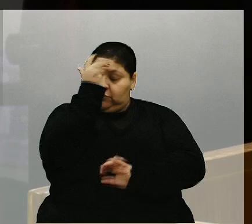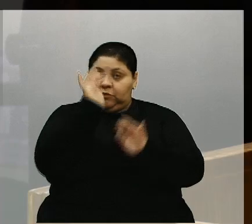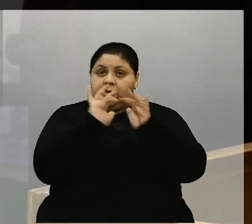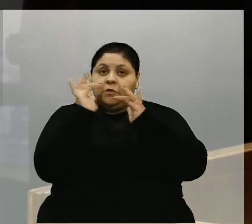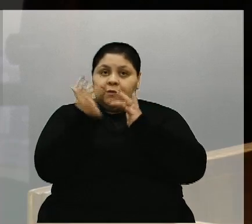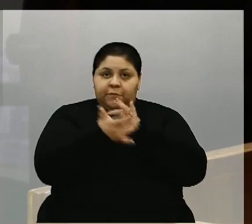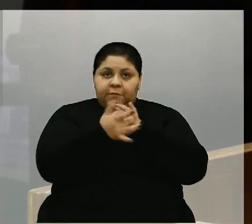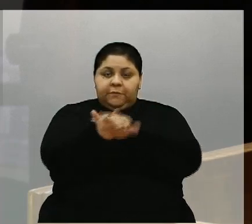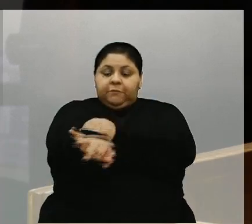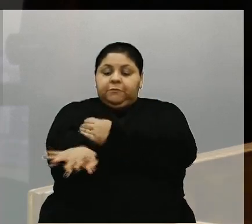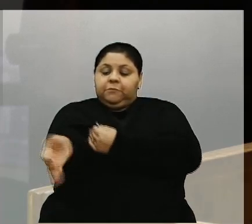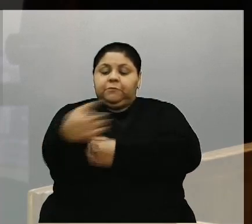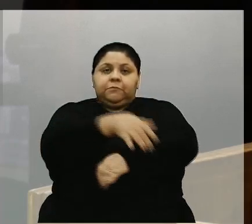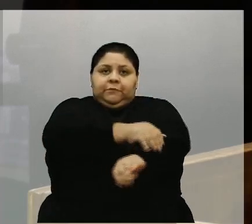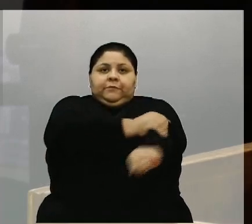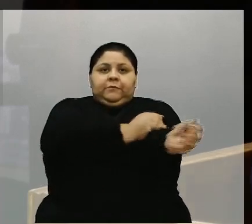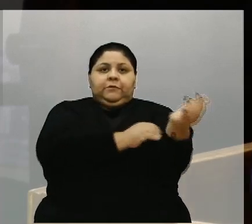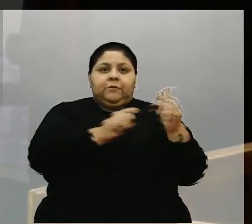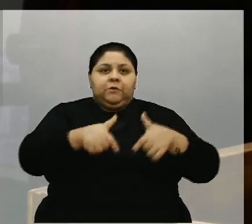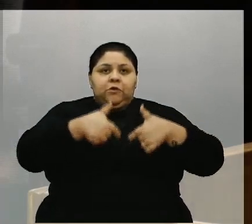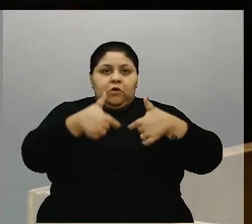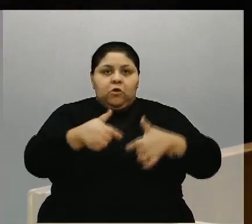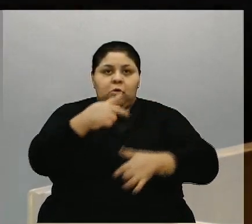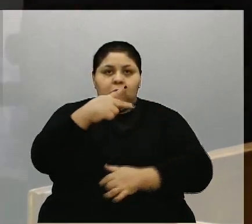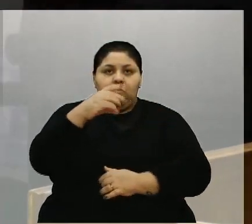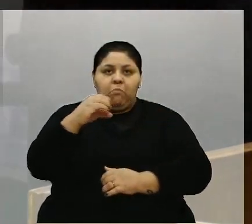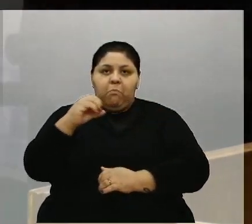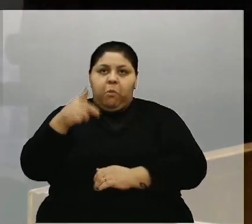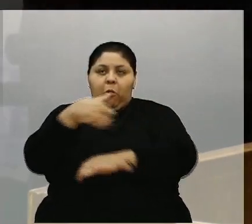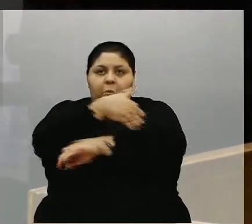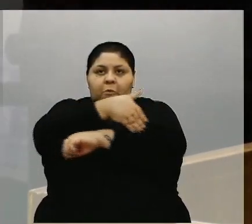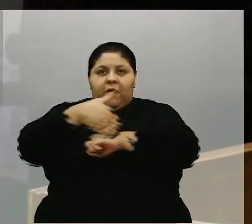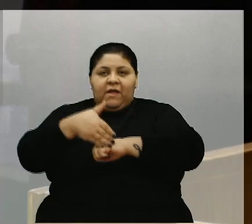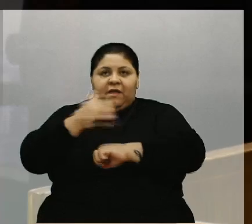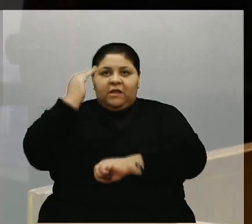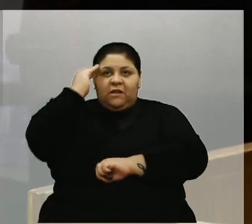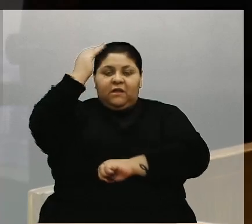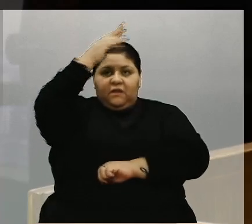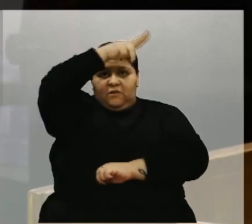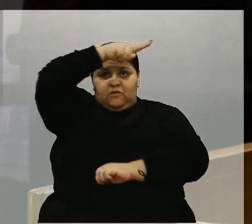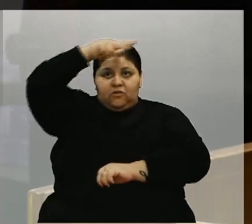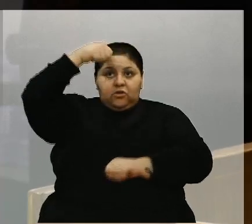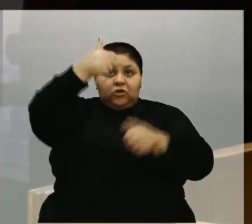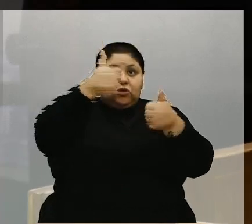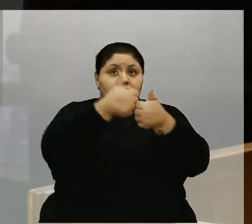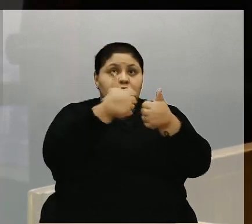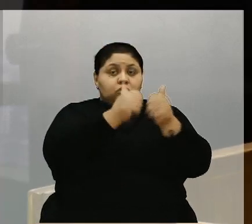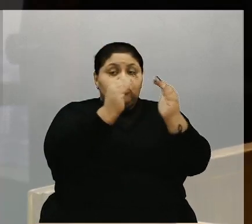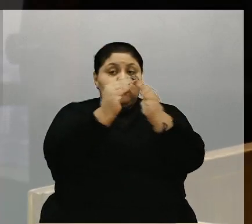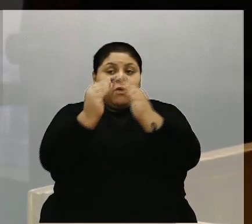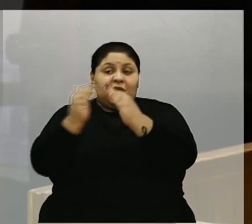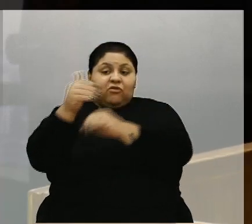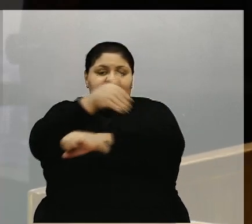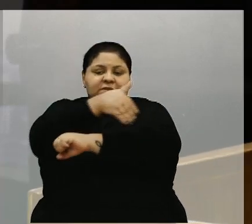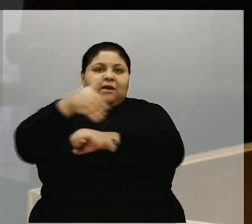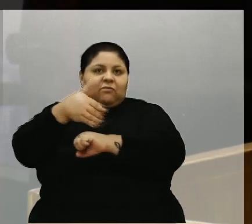sobre uma ação do Pop Rua e da Guarda Municipal com os moradores em situação de rua.